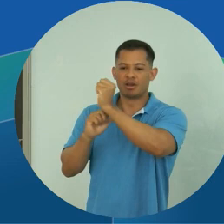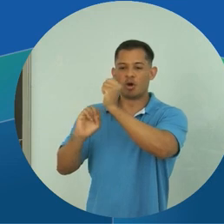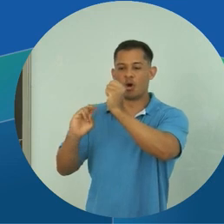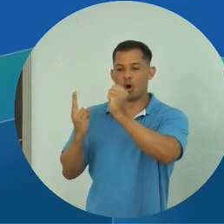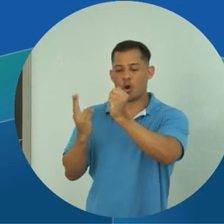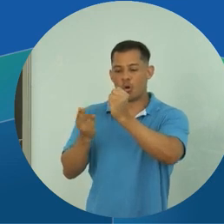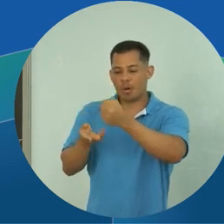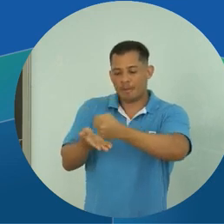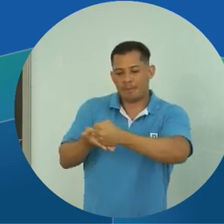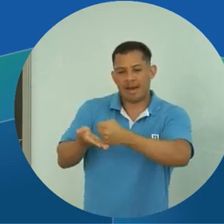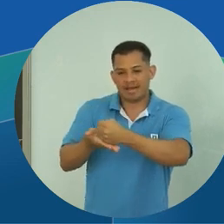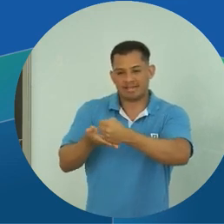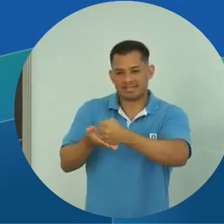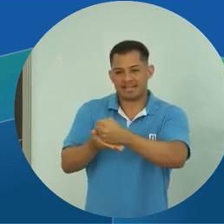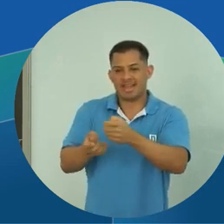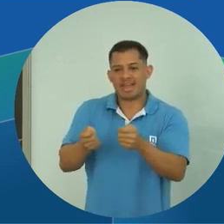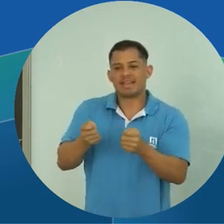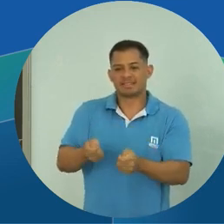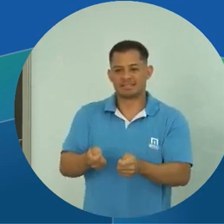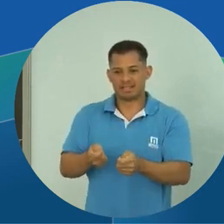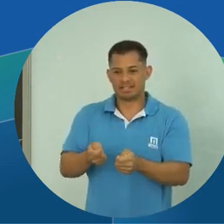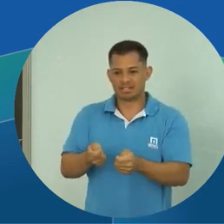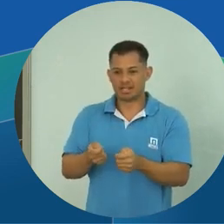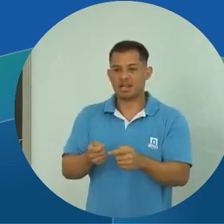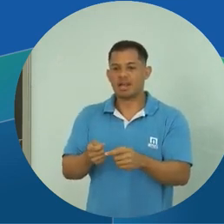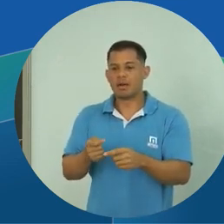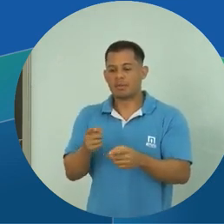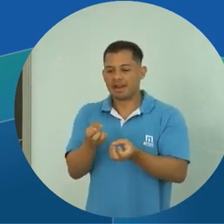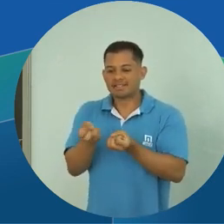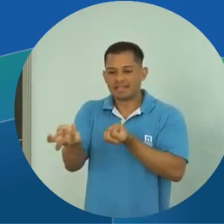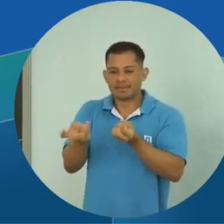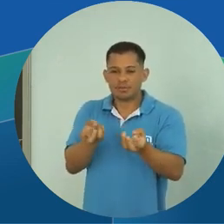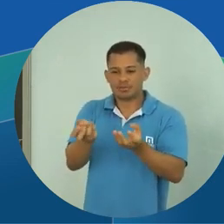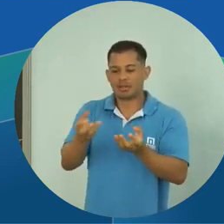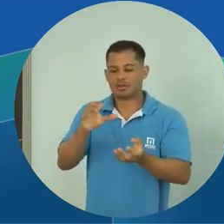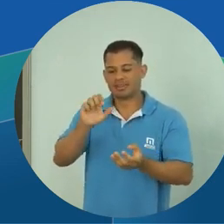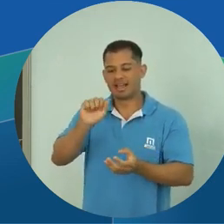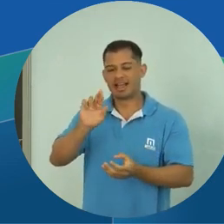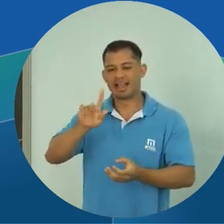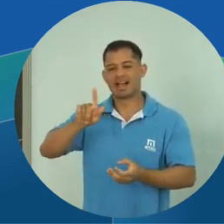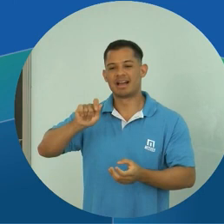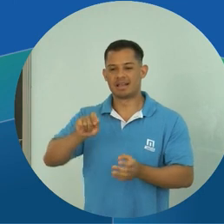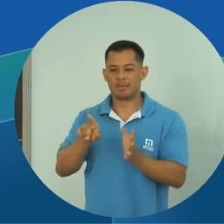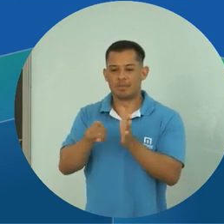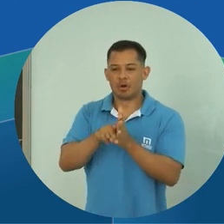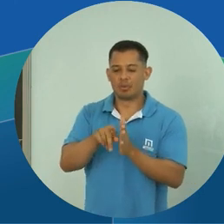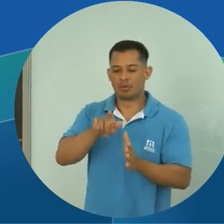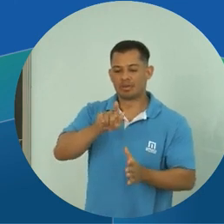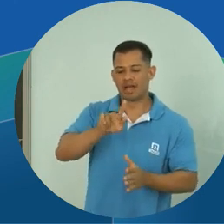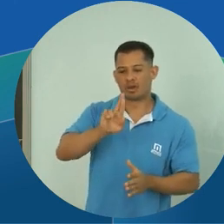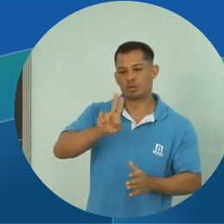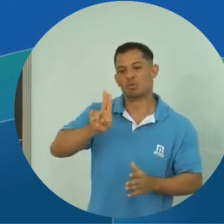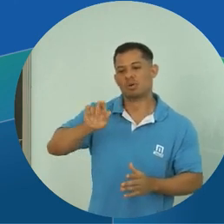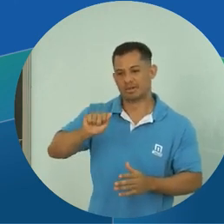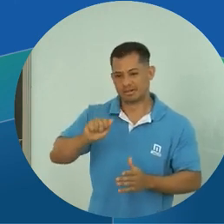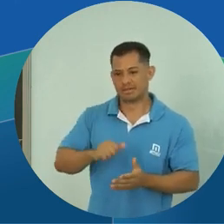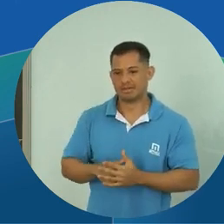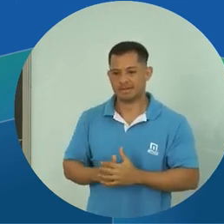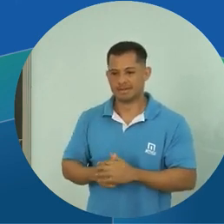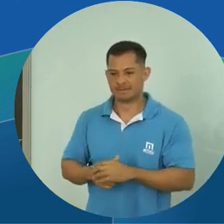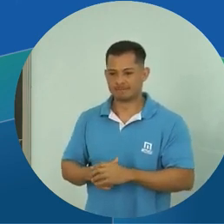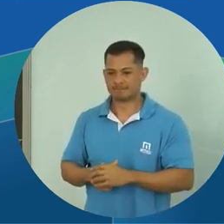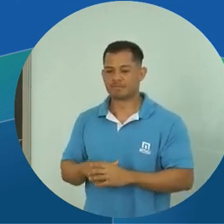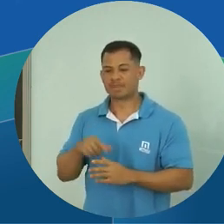gente ter a distribuição das cargas resultantes da grua. Então, esse foi um ponto também que a